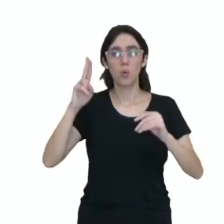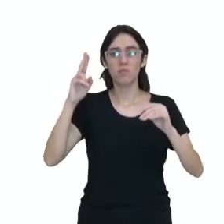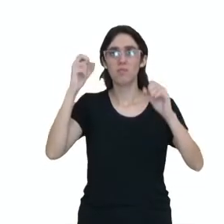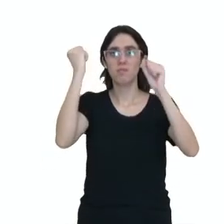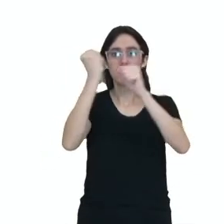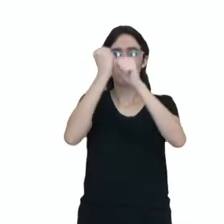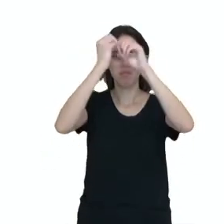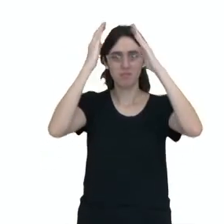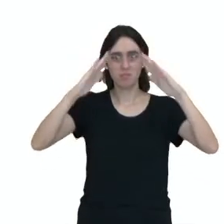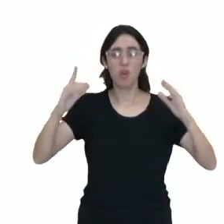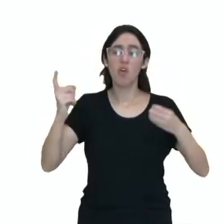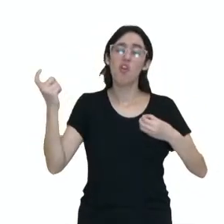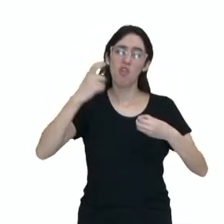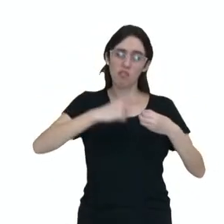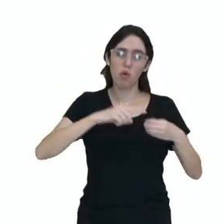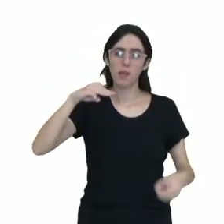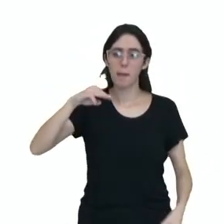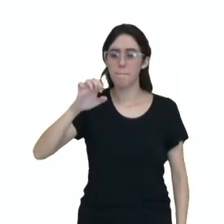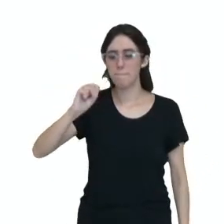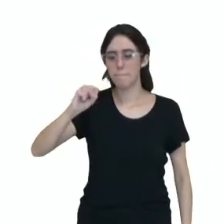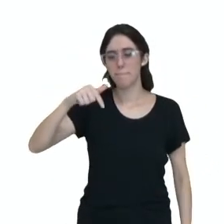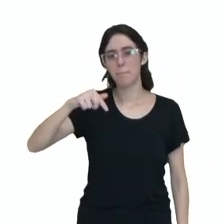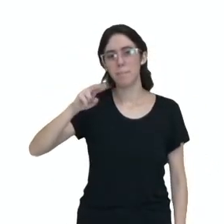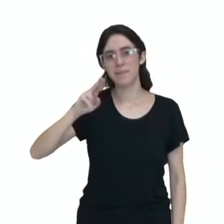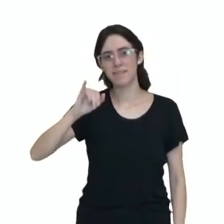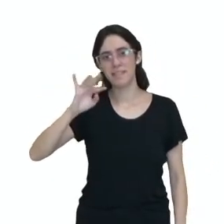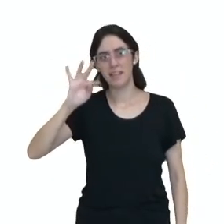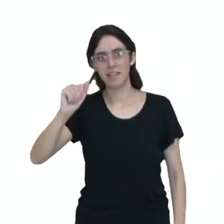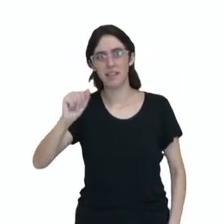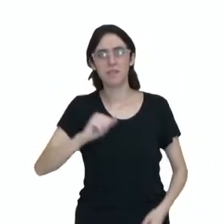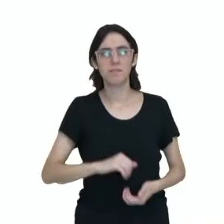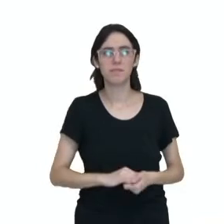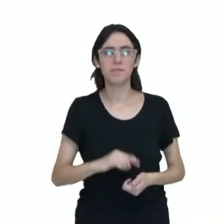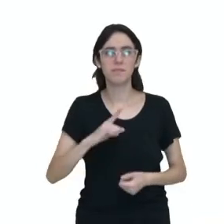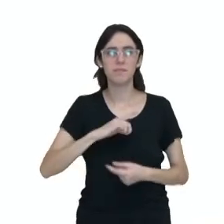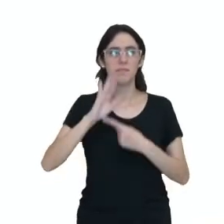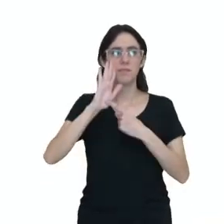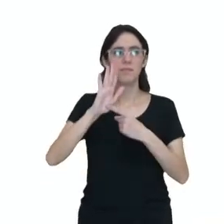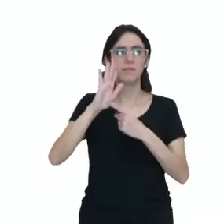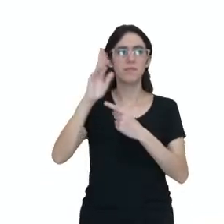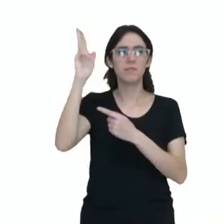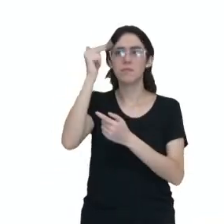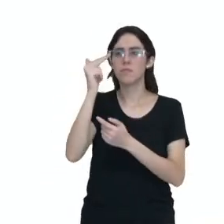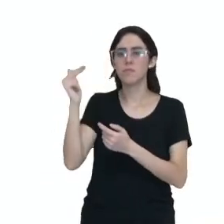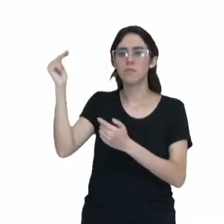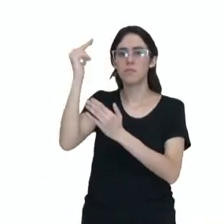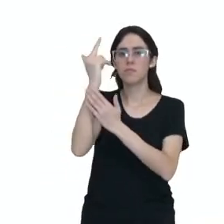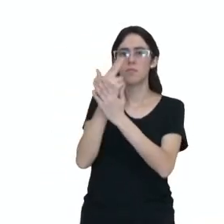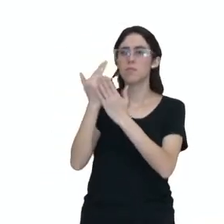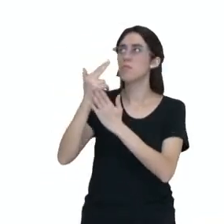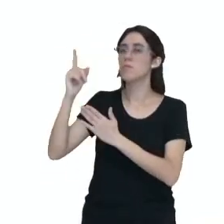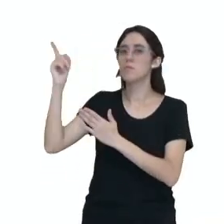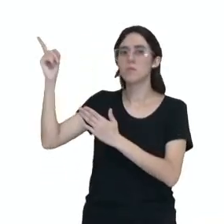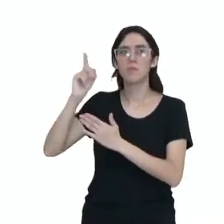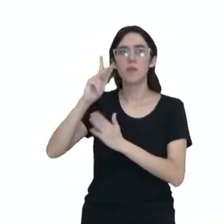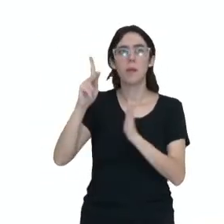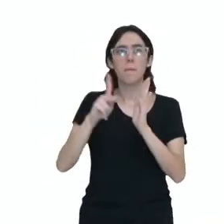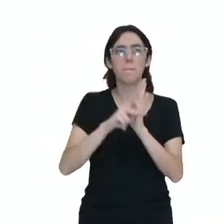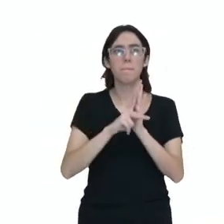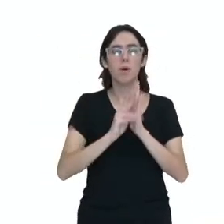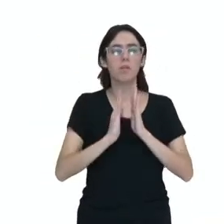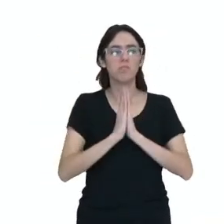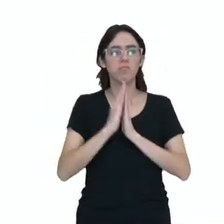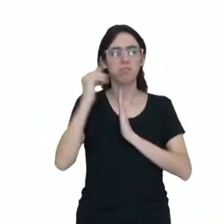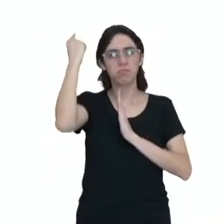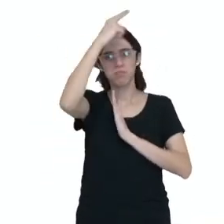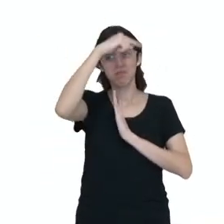uma mesquita. A Hagia Sophia foi ricamente decorada com mosaicos, pinturas que geralmente representam a Virgem Maria, Jesus,